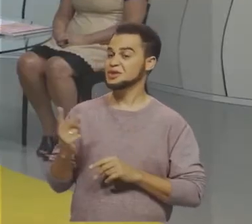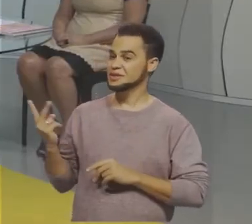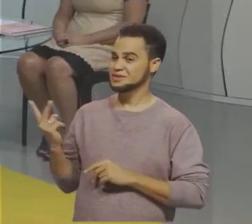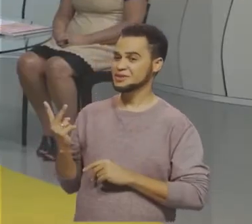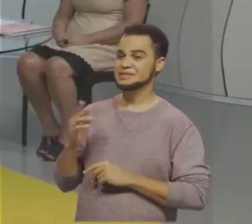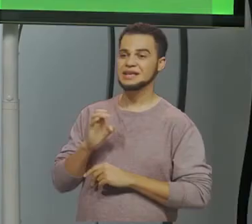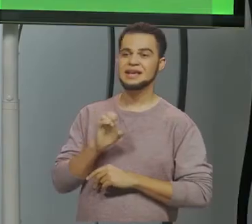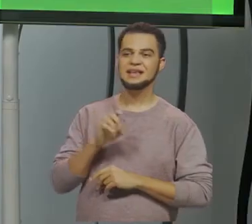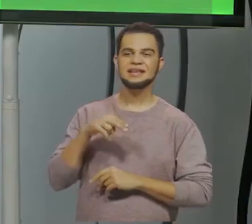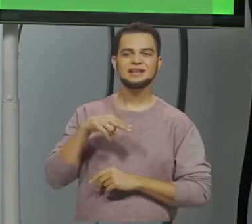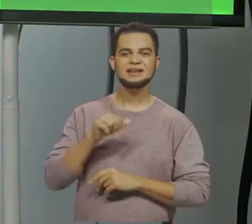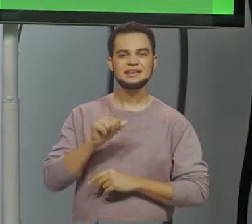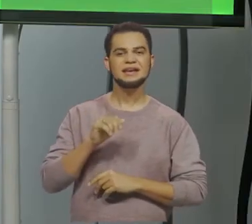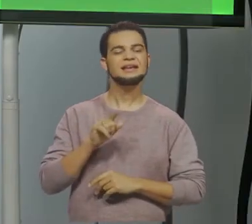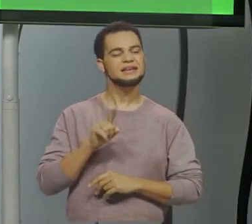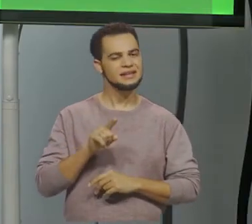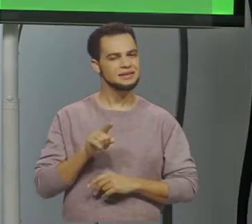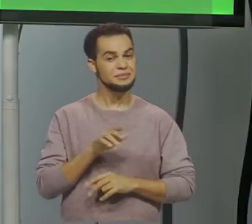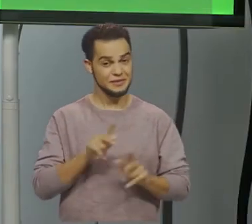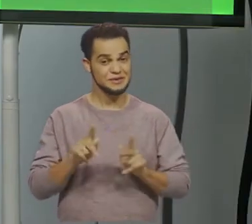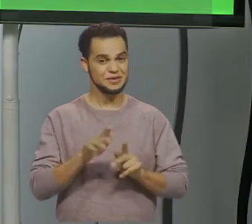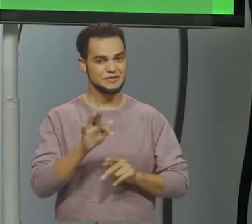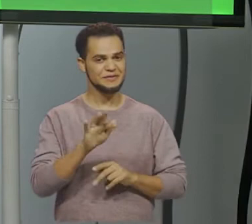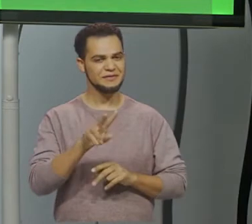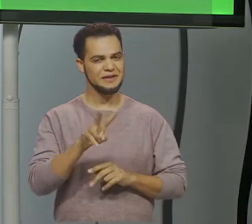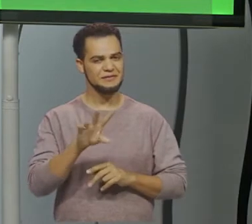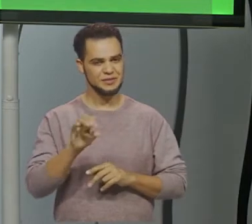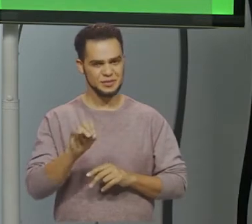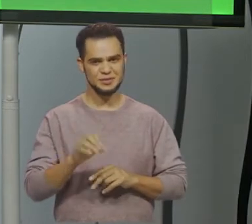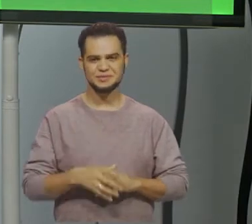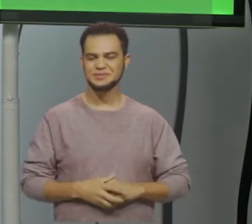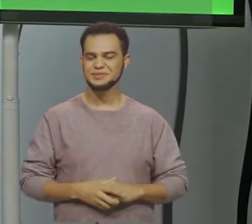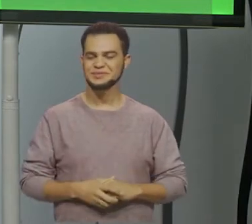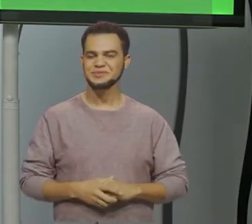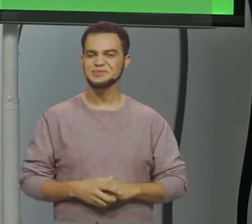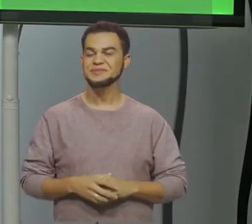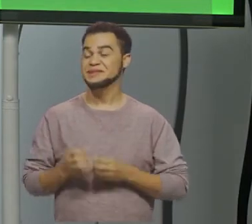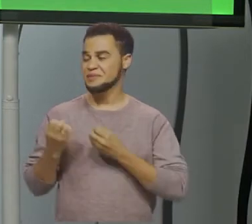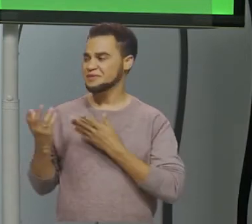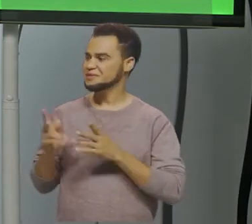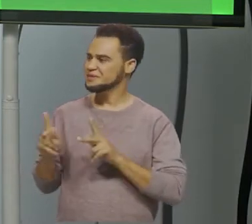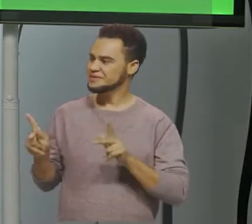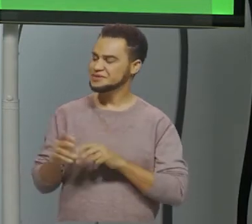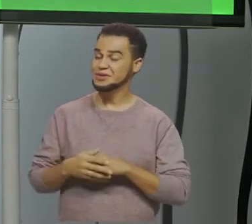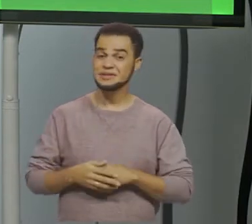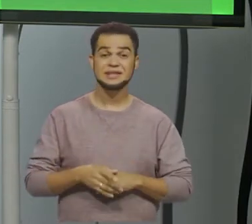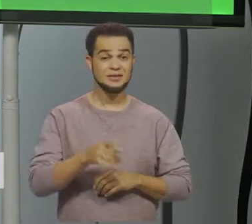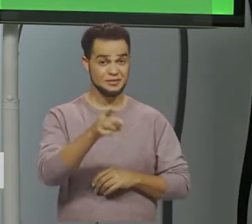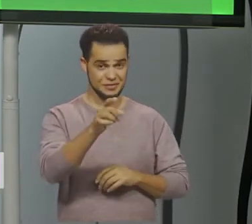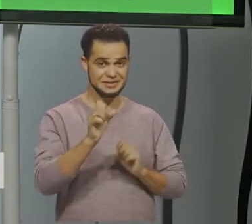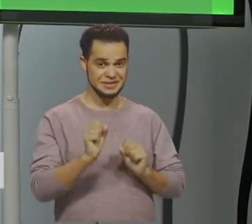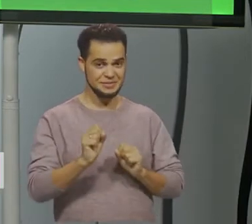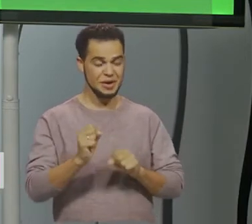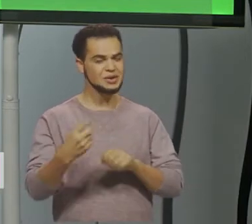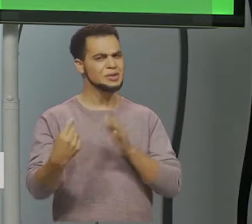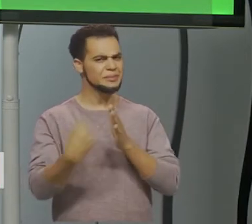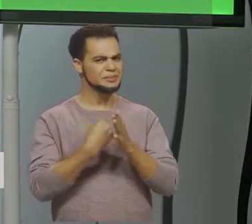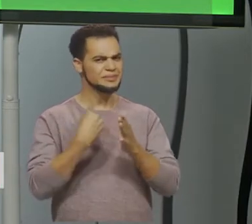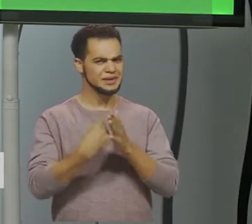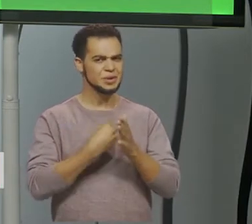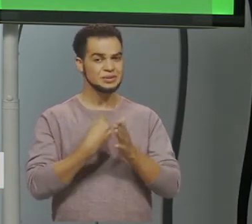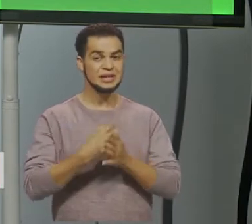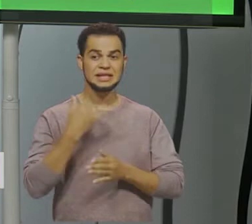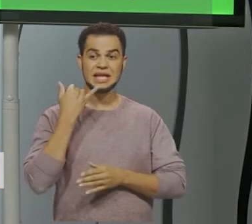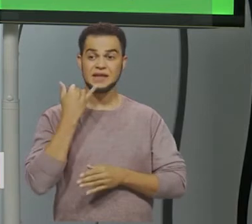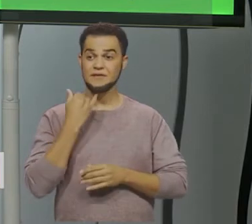do professor Flávio Gomes. Sejam bem-vindos, professores. Obrigado. Lembrando que você pode fazer a sua pergunta pelo telefone fixo ou